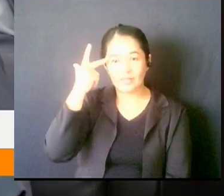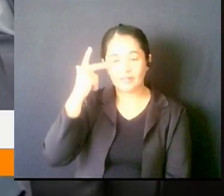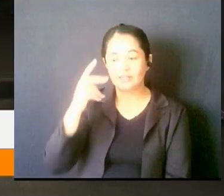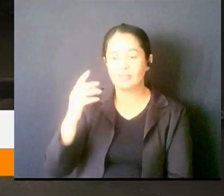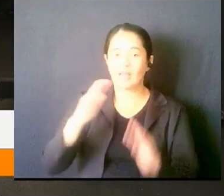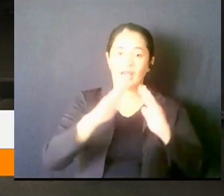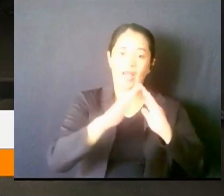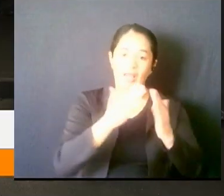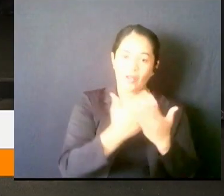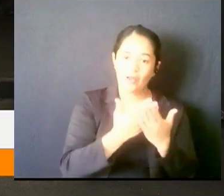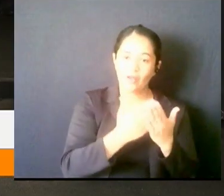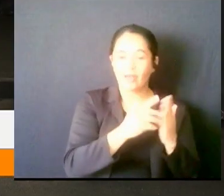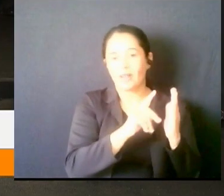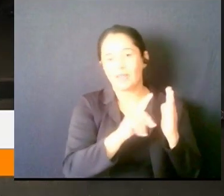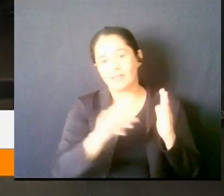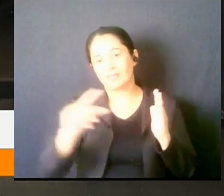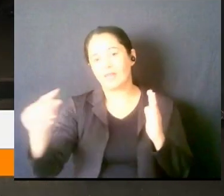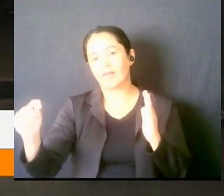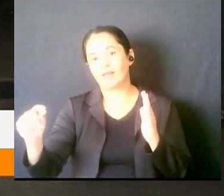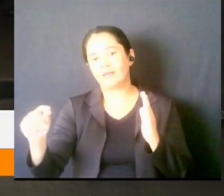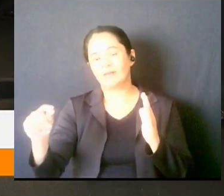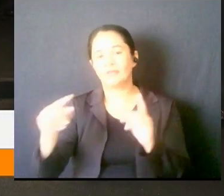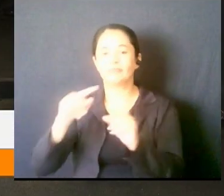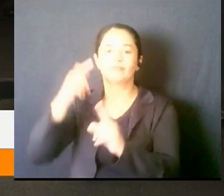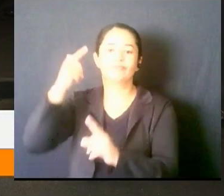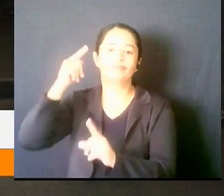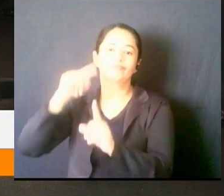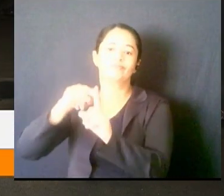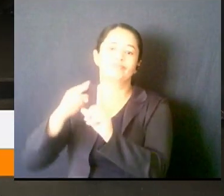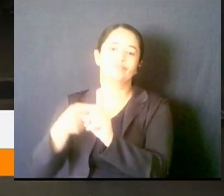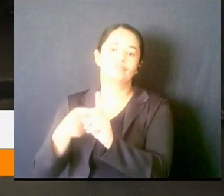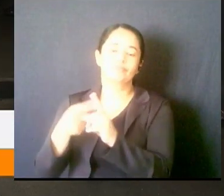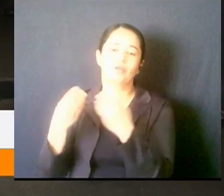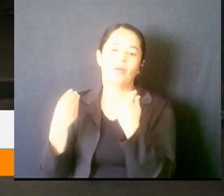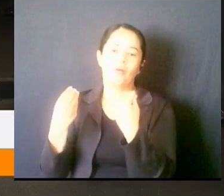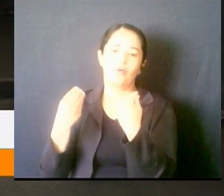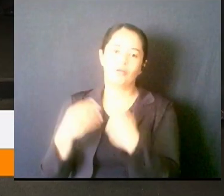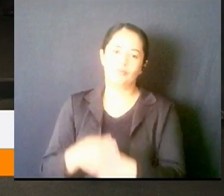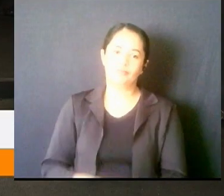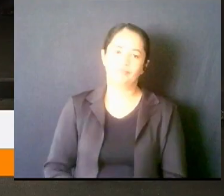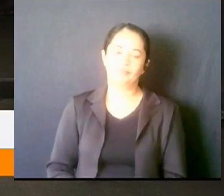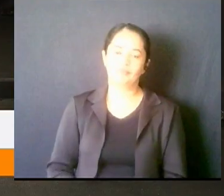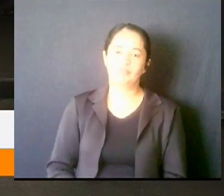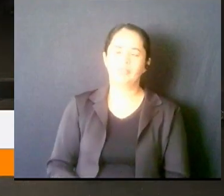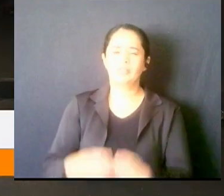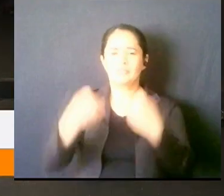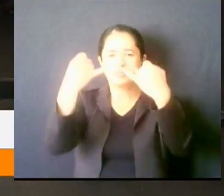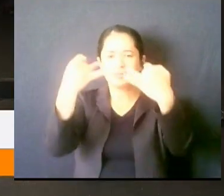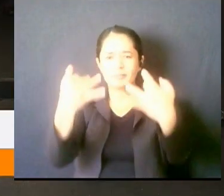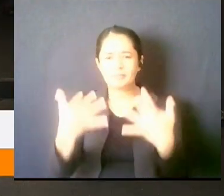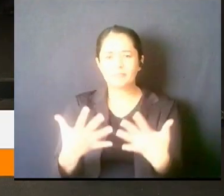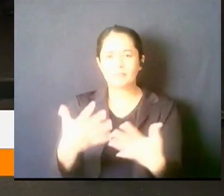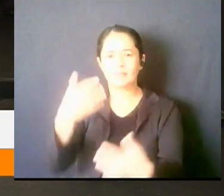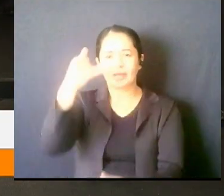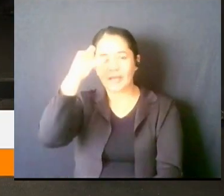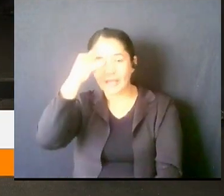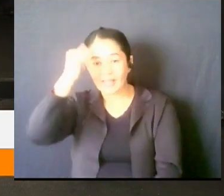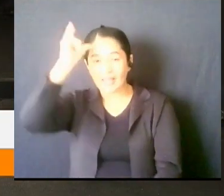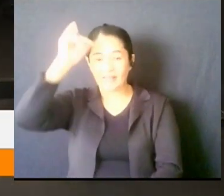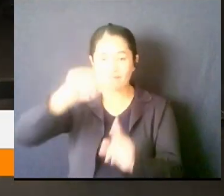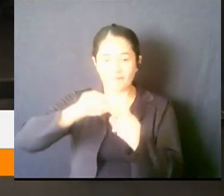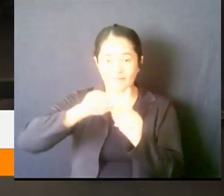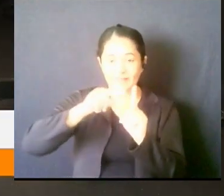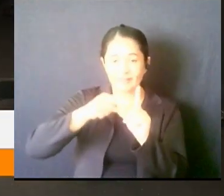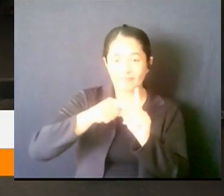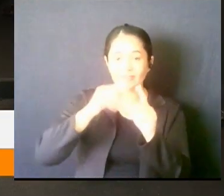engravida. Então, a gente falar em prevenção de gravidez na adolescência, a gente tem de falar